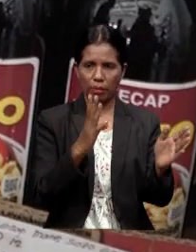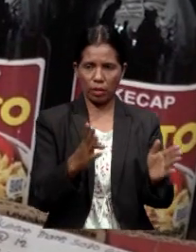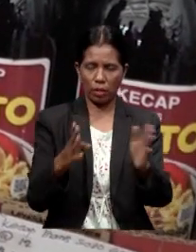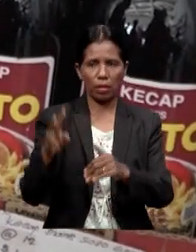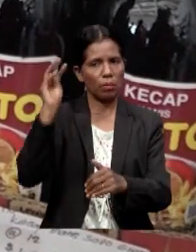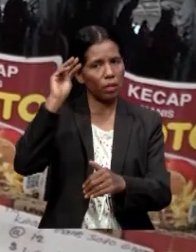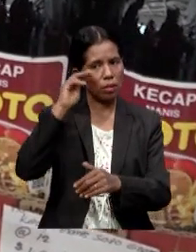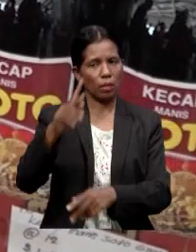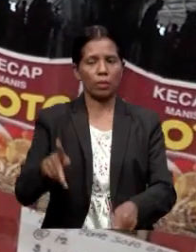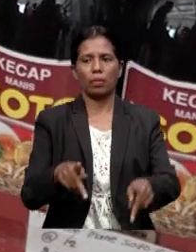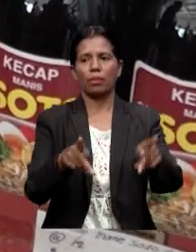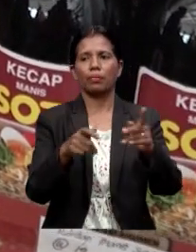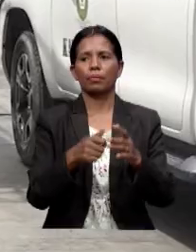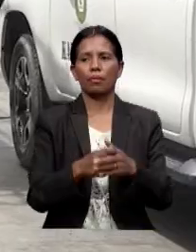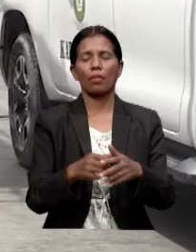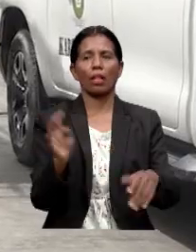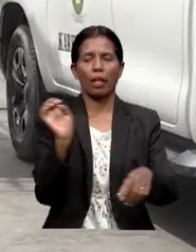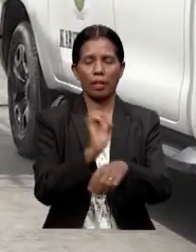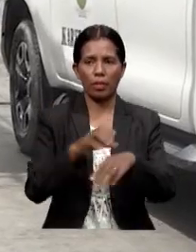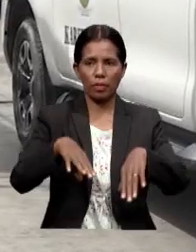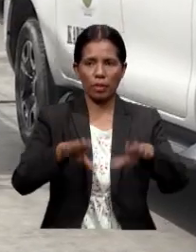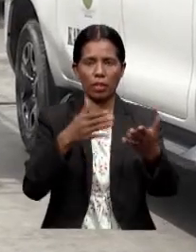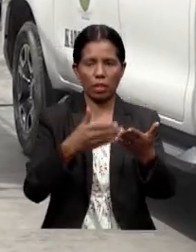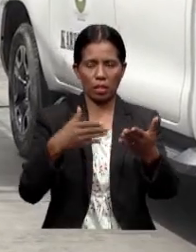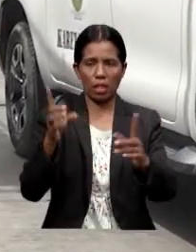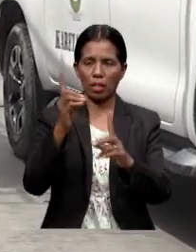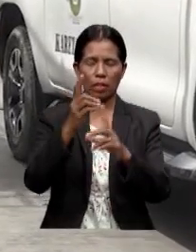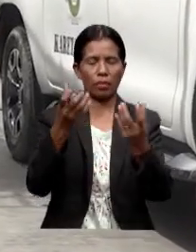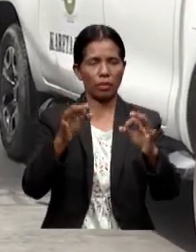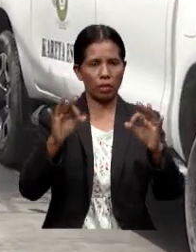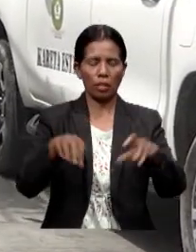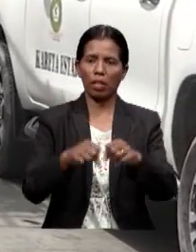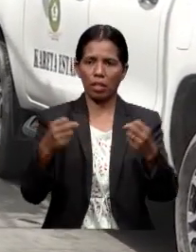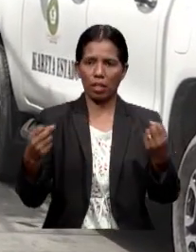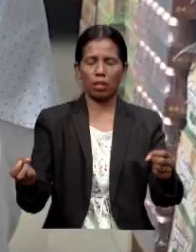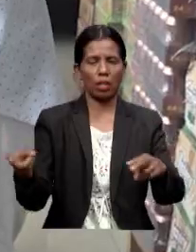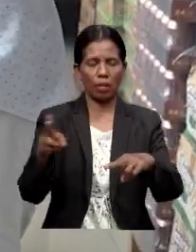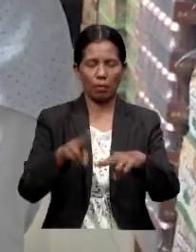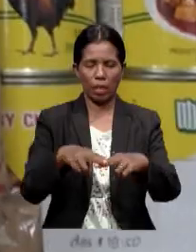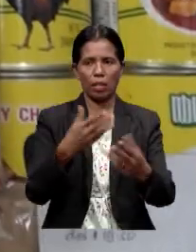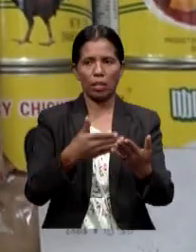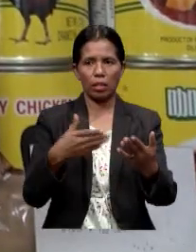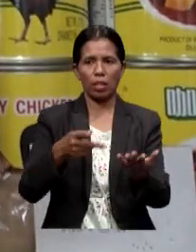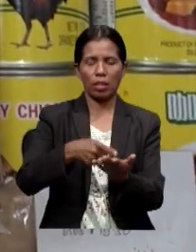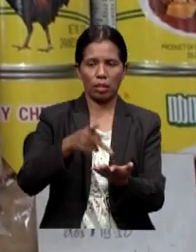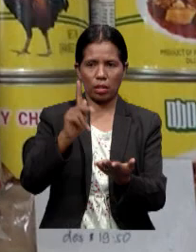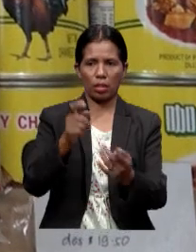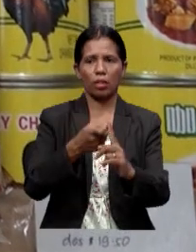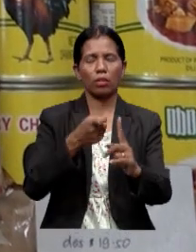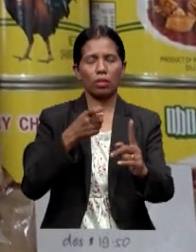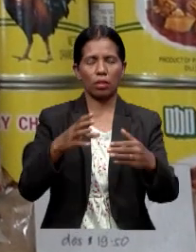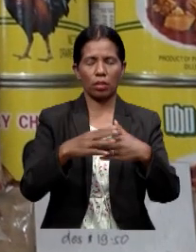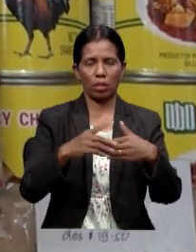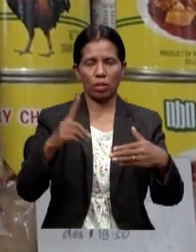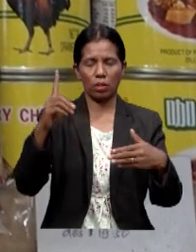Público. Operador Economia Siranebe Fan Sassan li prazo estragado no inventa preço Sassan, se selo multa husi dólar reunida